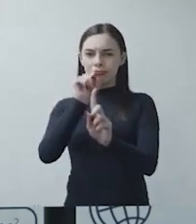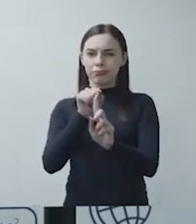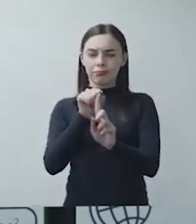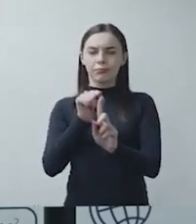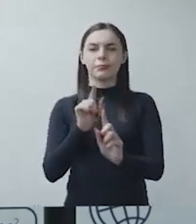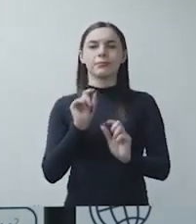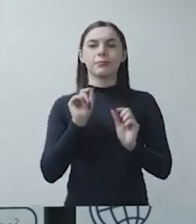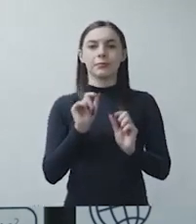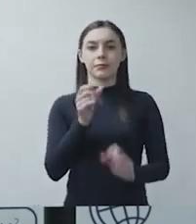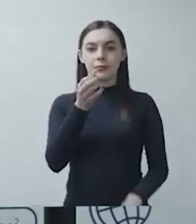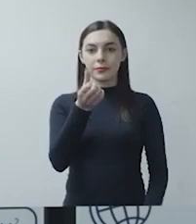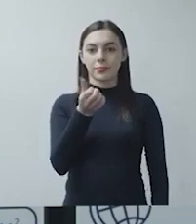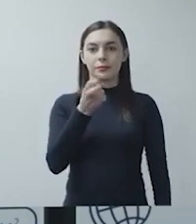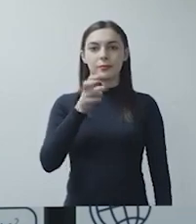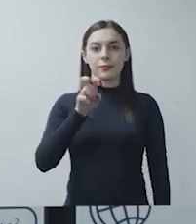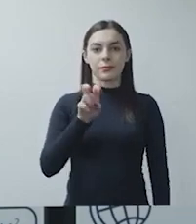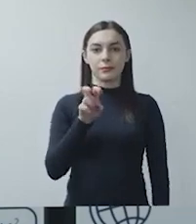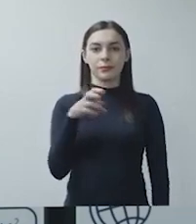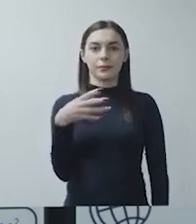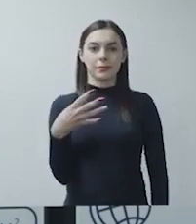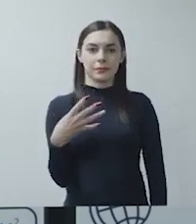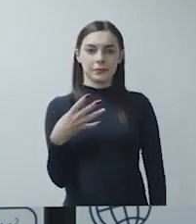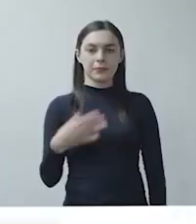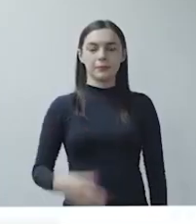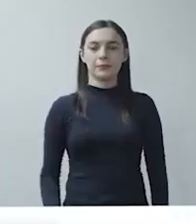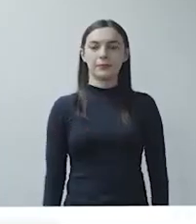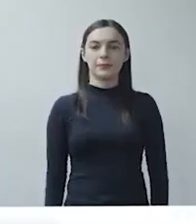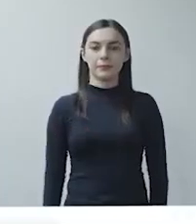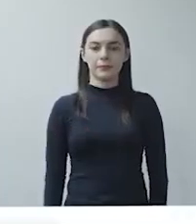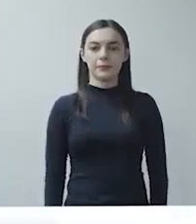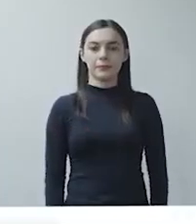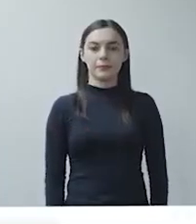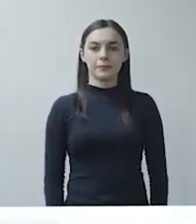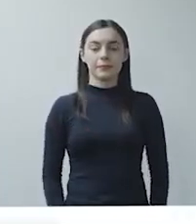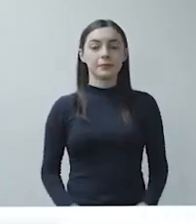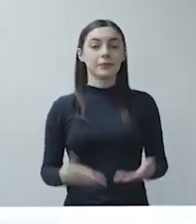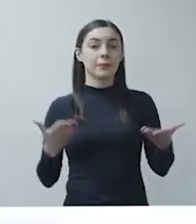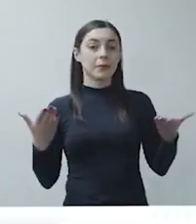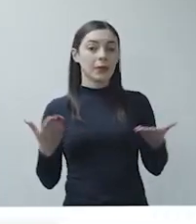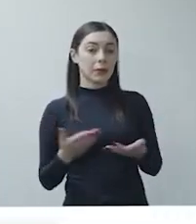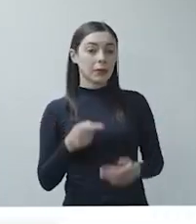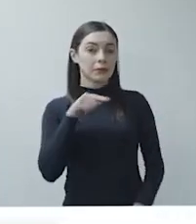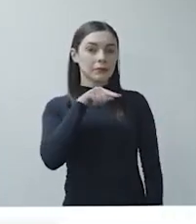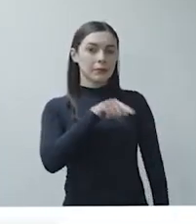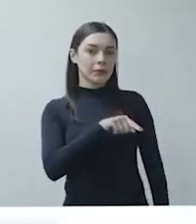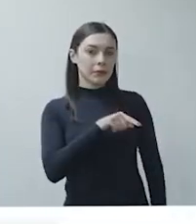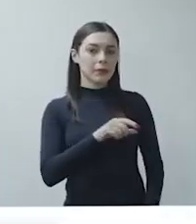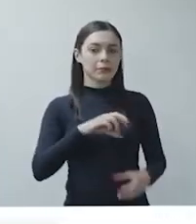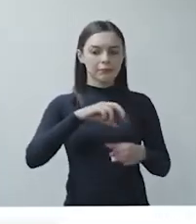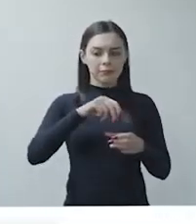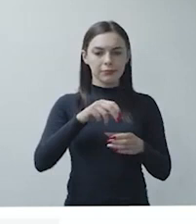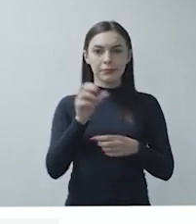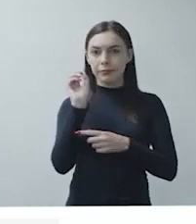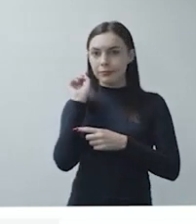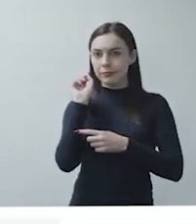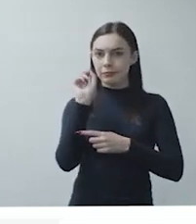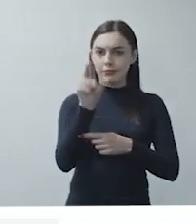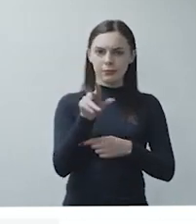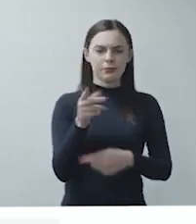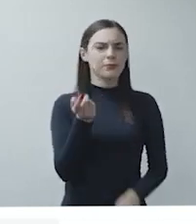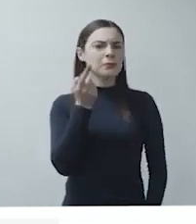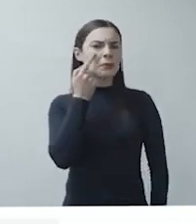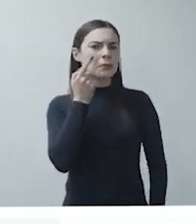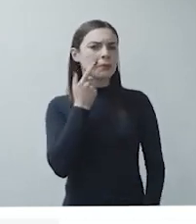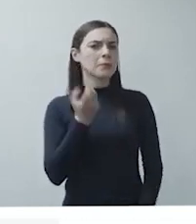Então, temos o 6, o 5 e o 4. Então, agora a Laura irá fazer, jogar a tampinha. Vamos